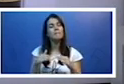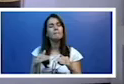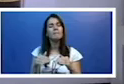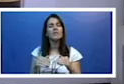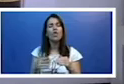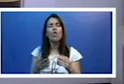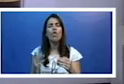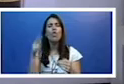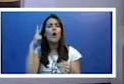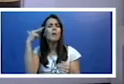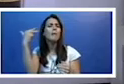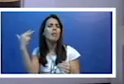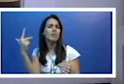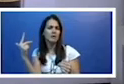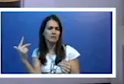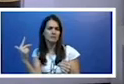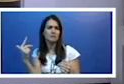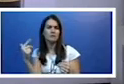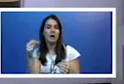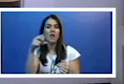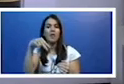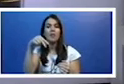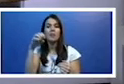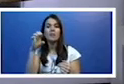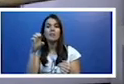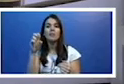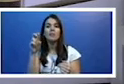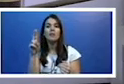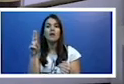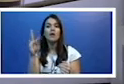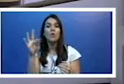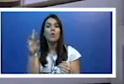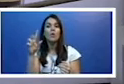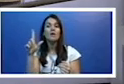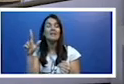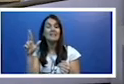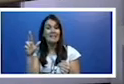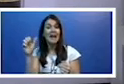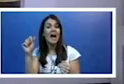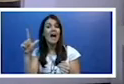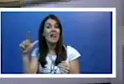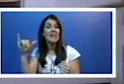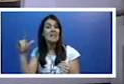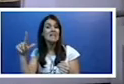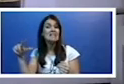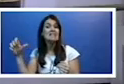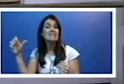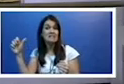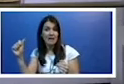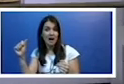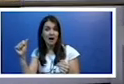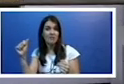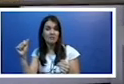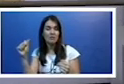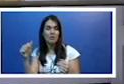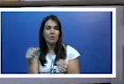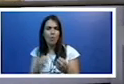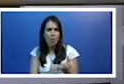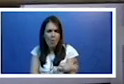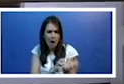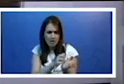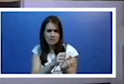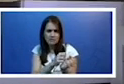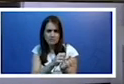que neutralizam o ácido? Lembra do leite magnésia que neutraliza a acidez estomacal? Então, ele está aqui. Então, nós temos aqui